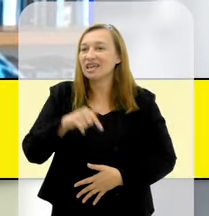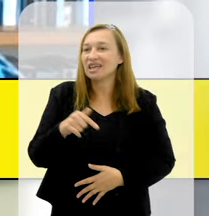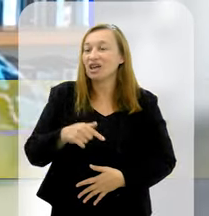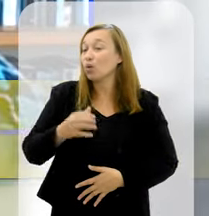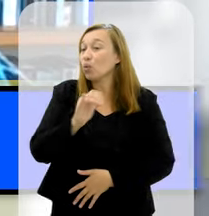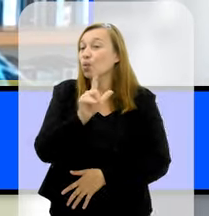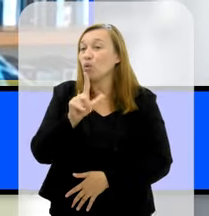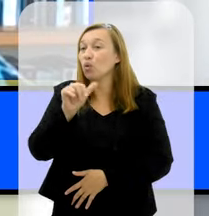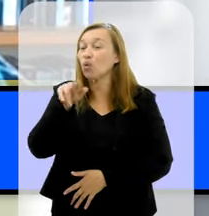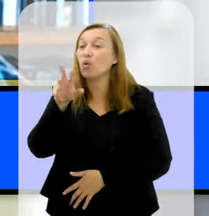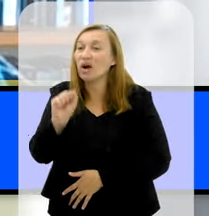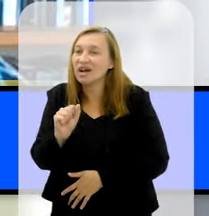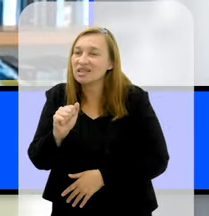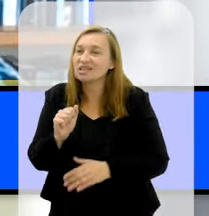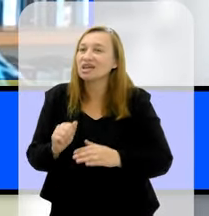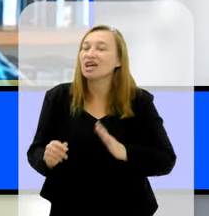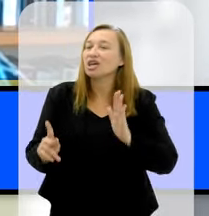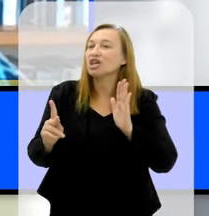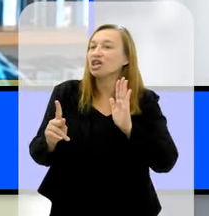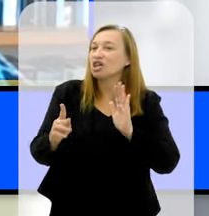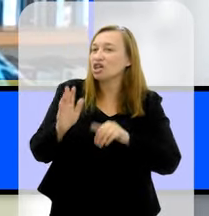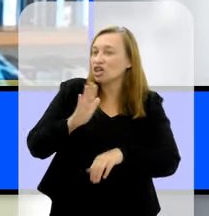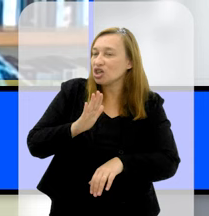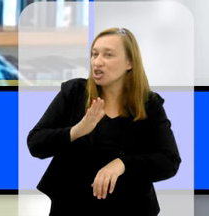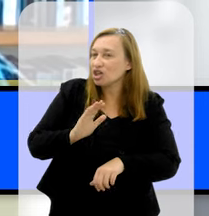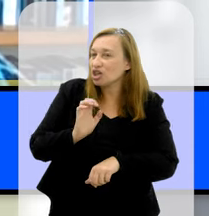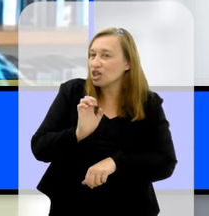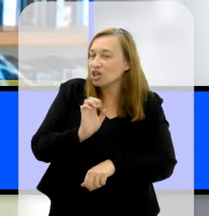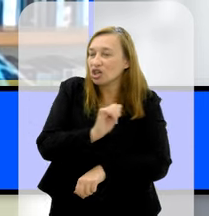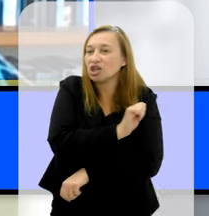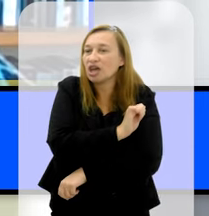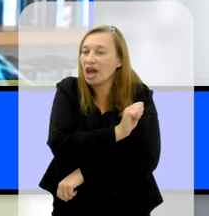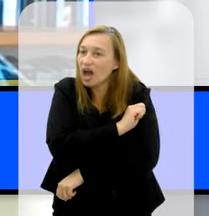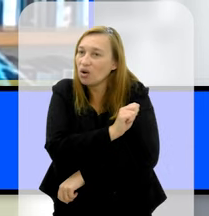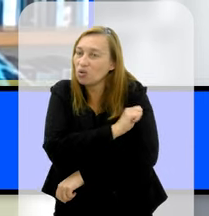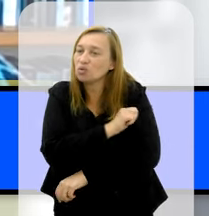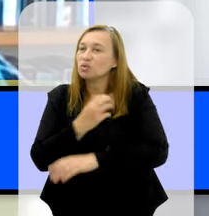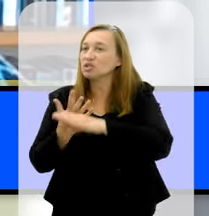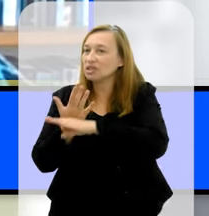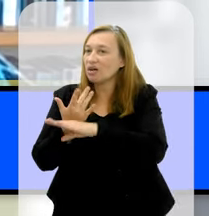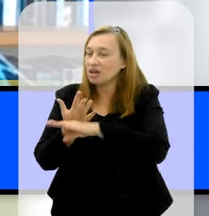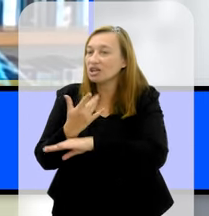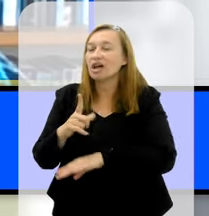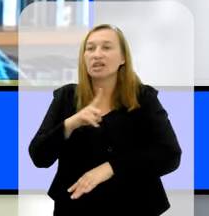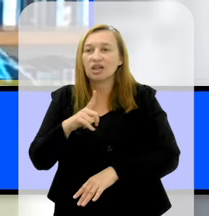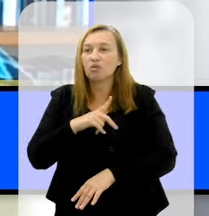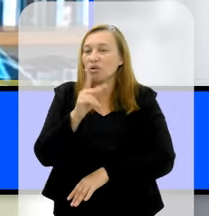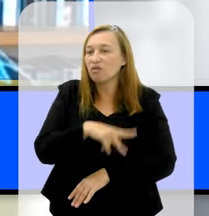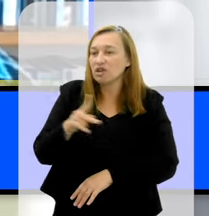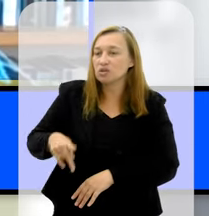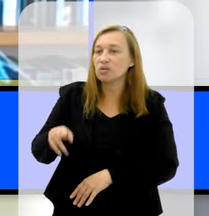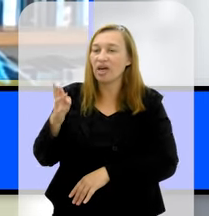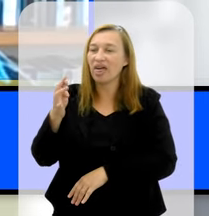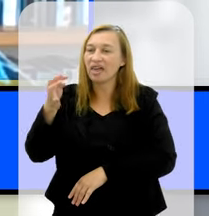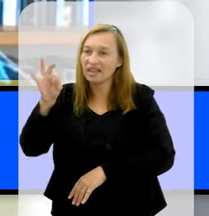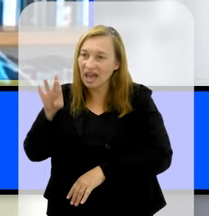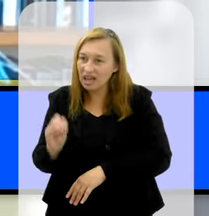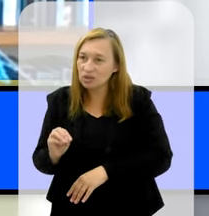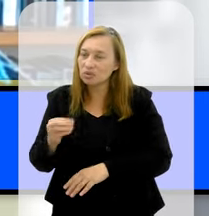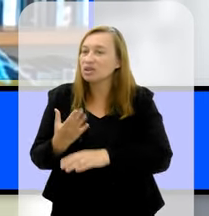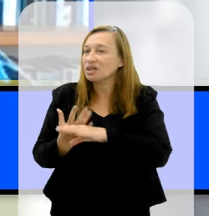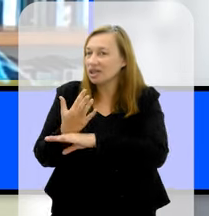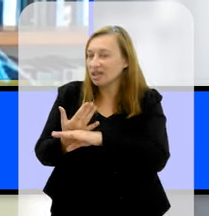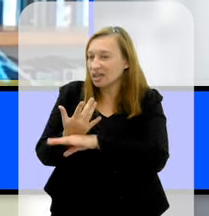tem aqui o Lucas, que estuda na UERJ, tem o professor Renato, que tem esse projeto da UERJ, e eu sou egressa